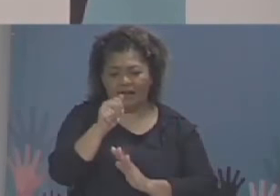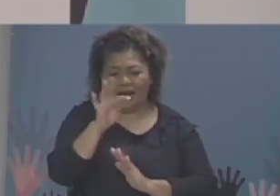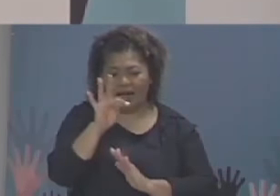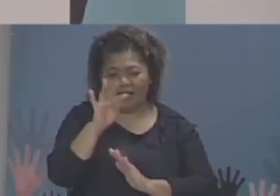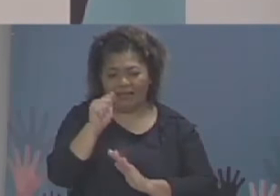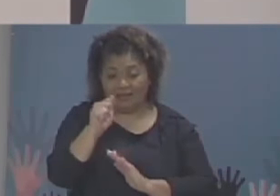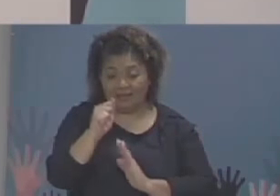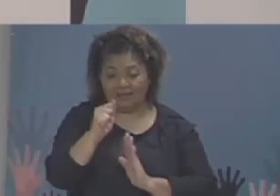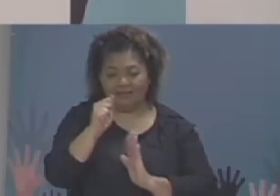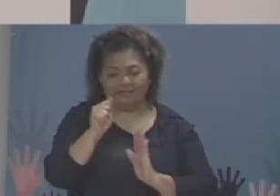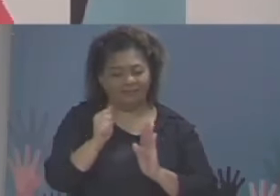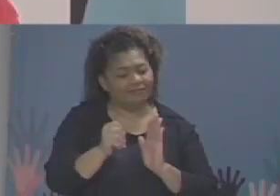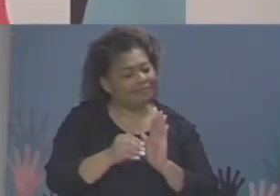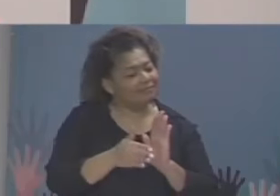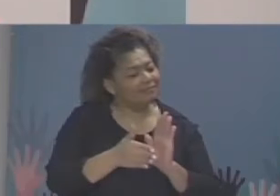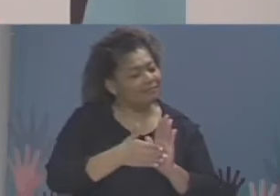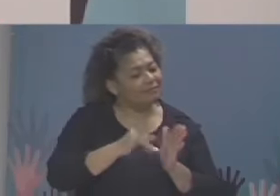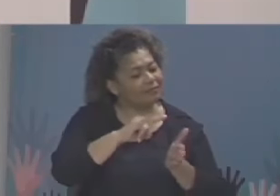Obrigado, candidato.